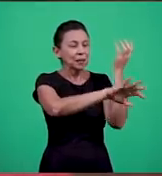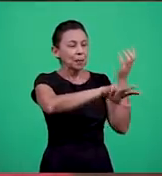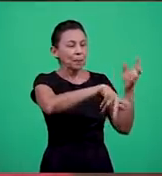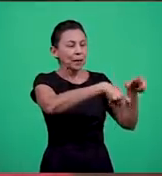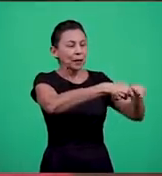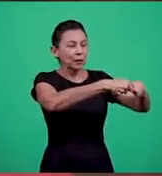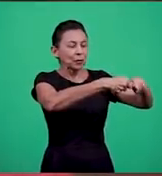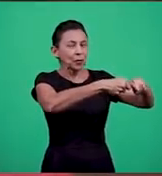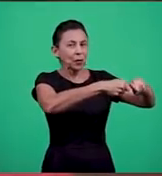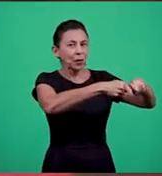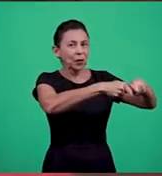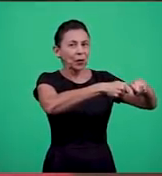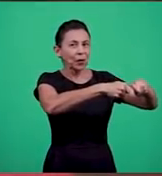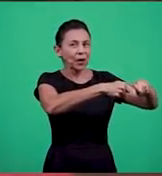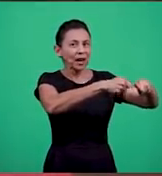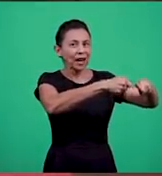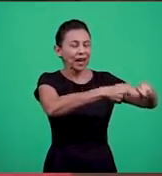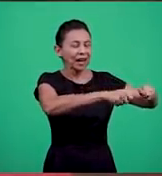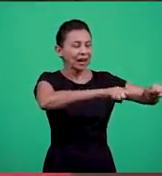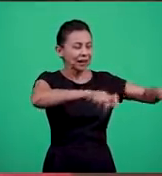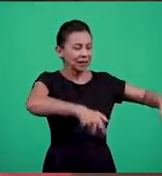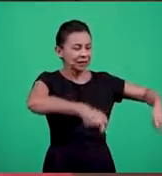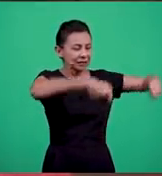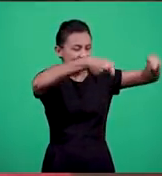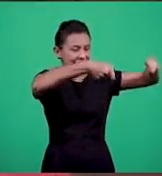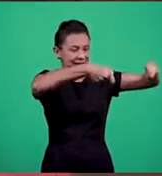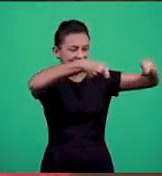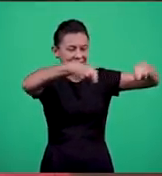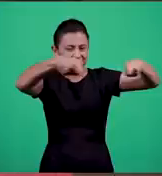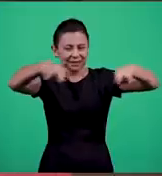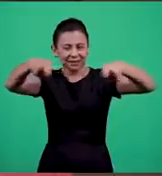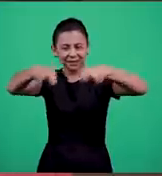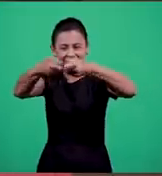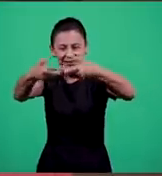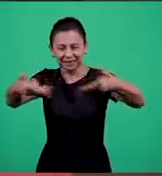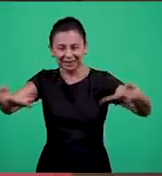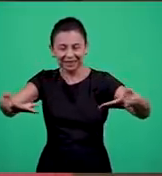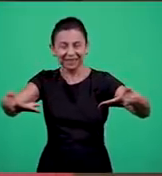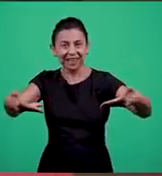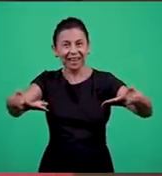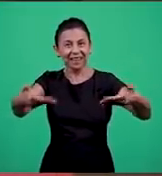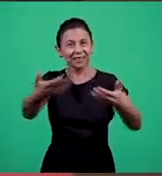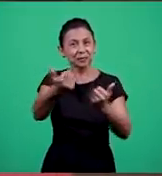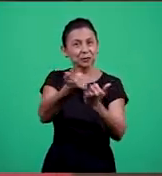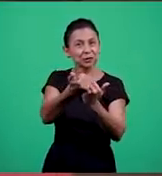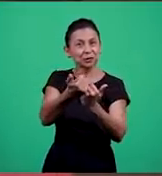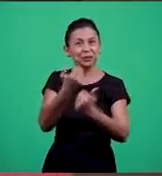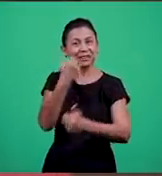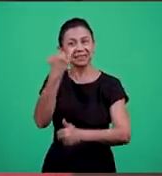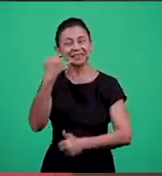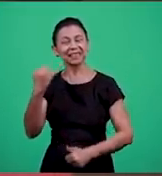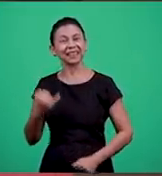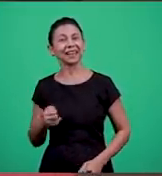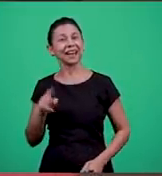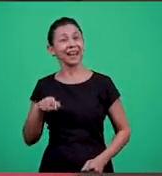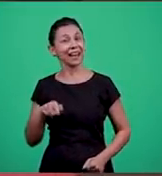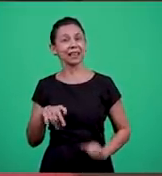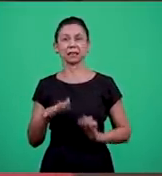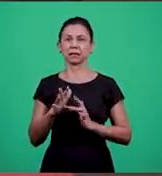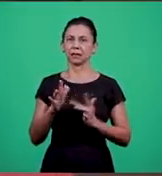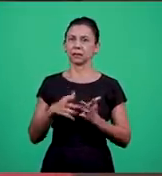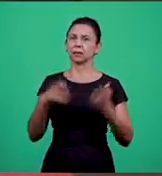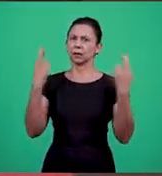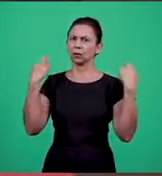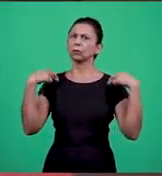foi livramento e salvação para a família de Abraão. Jesus é o Cordeiro